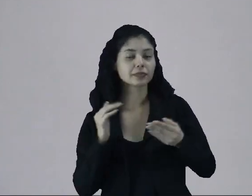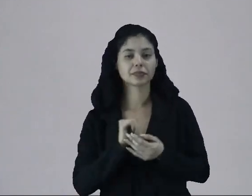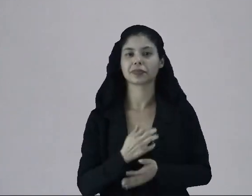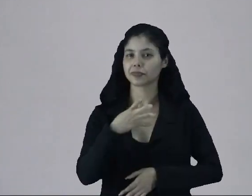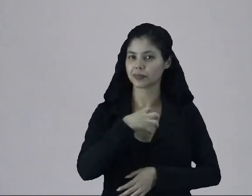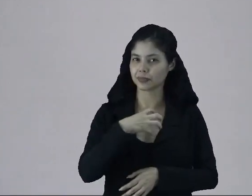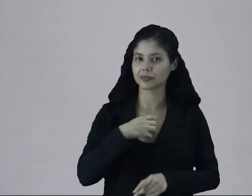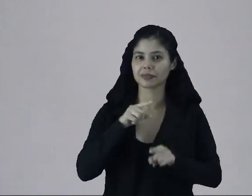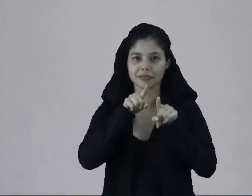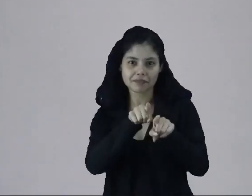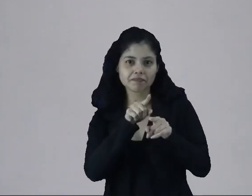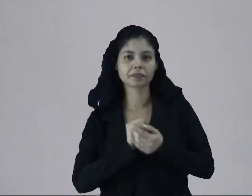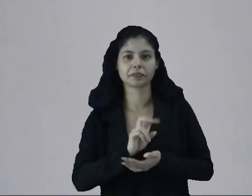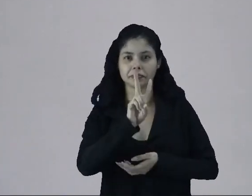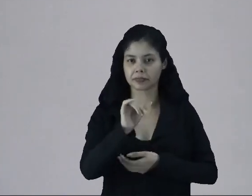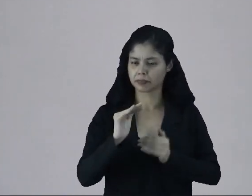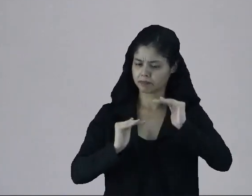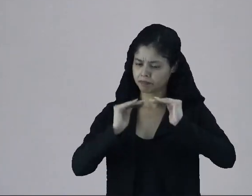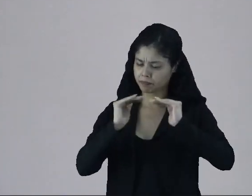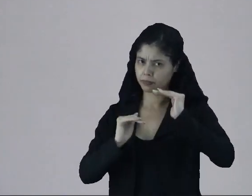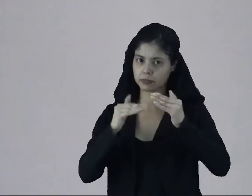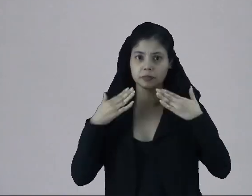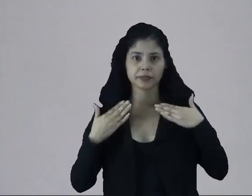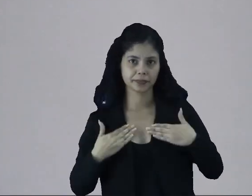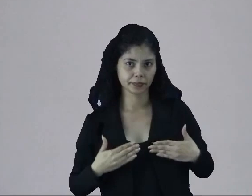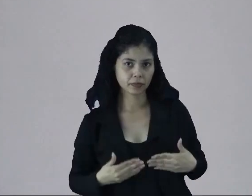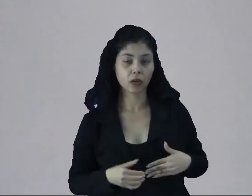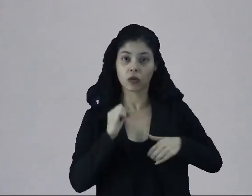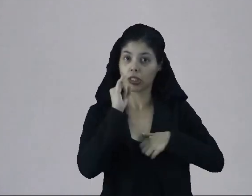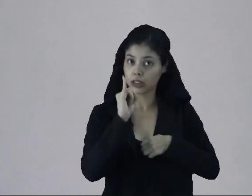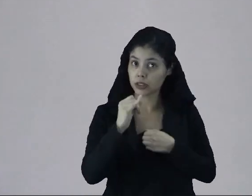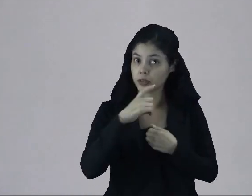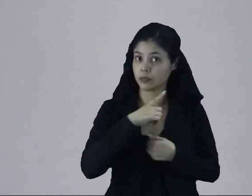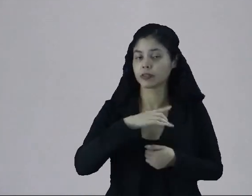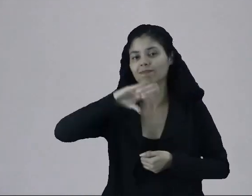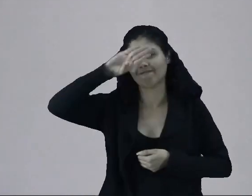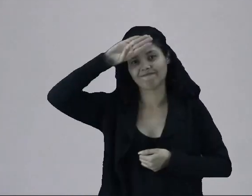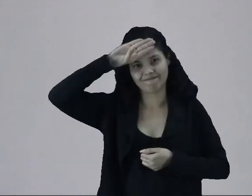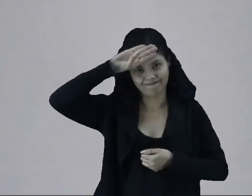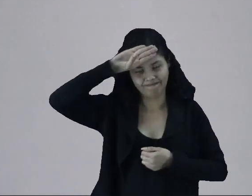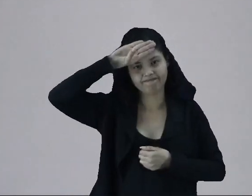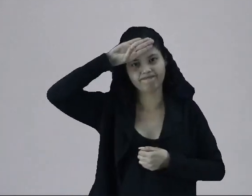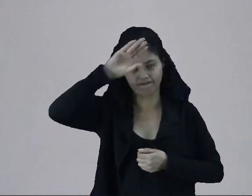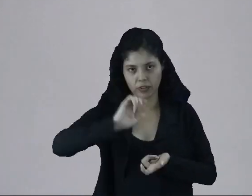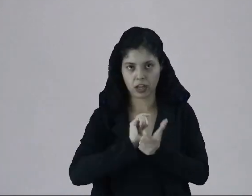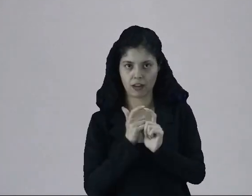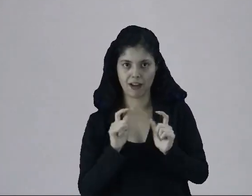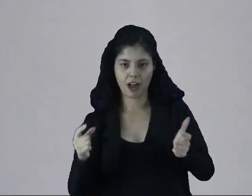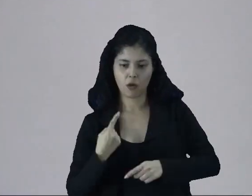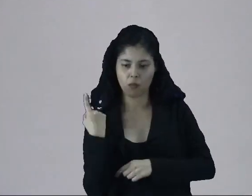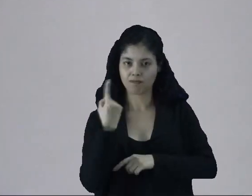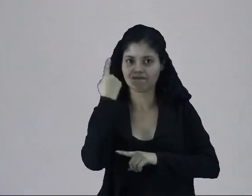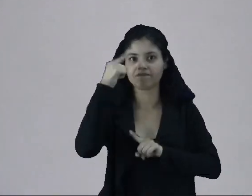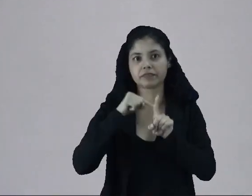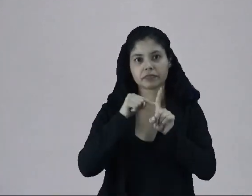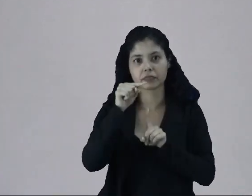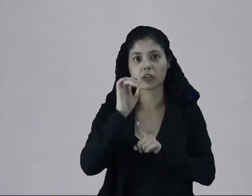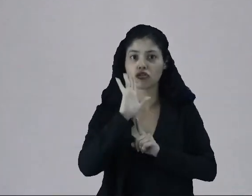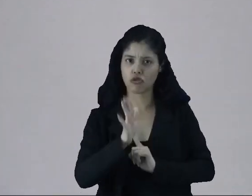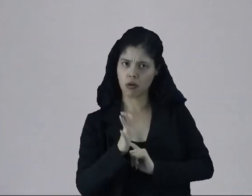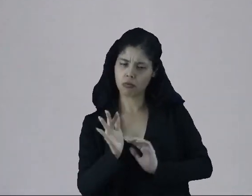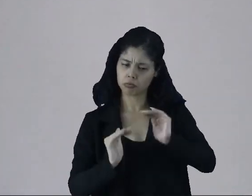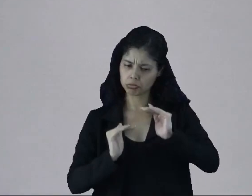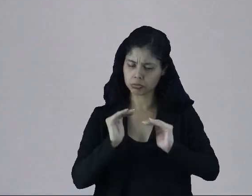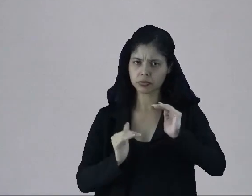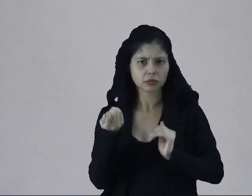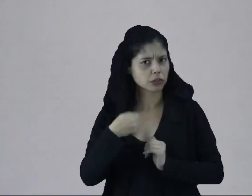sentido, aí você vai equilibrando o seu corpo. Então, se você está com febre, o seu corpo vai aumentar. É lógico, então, professor, já que o corpo vai regular